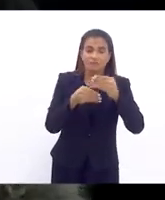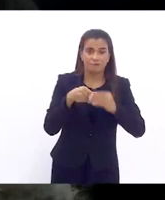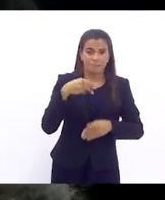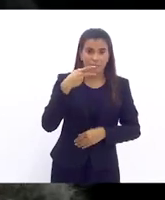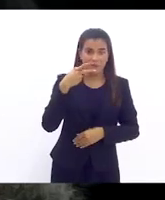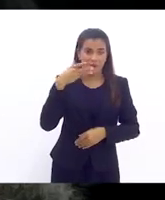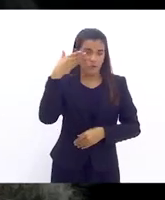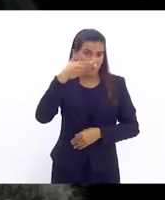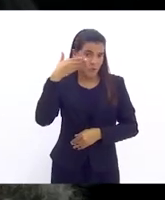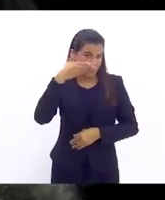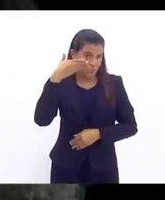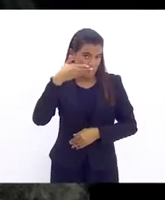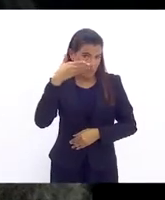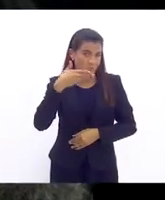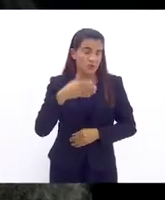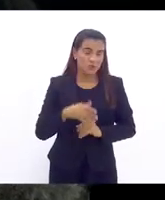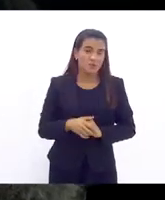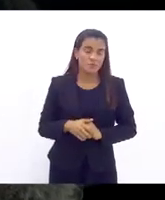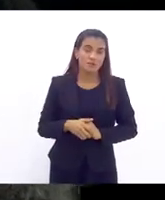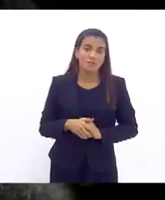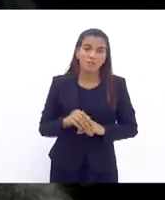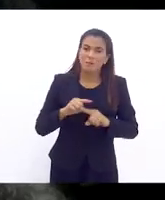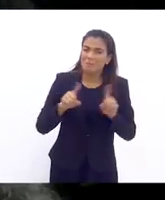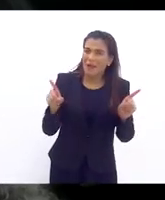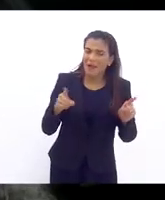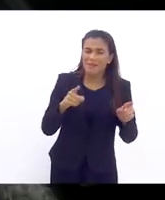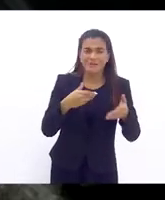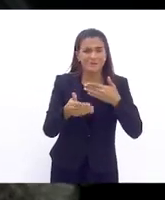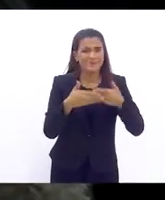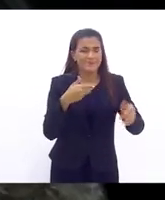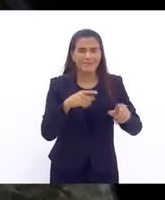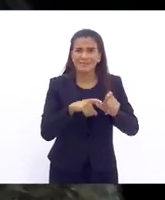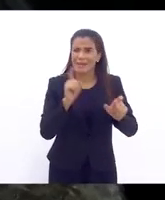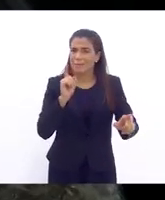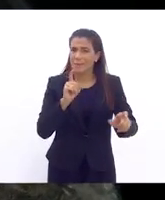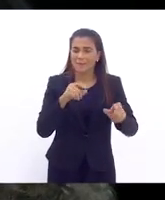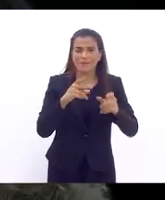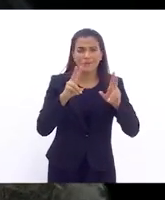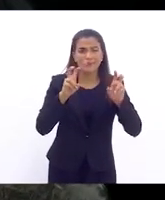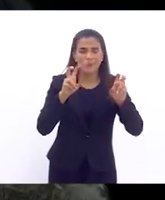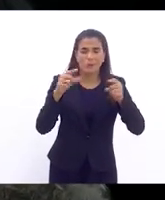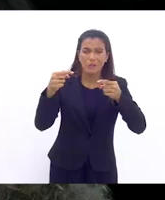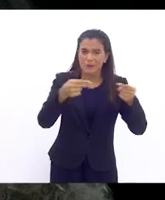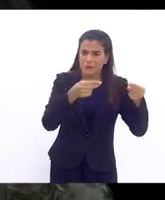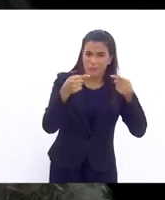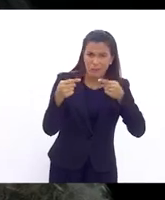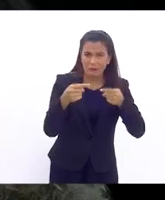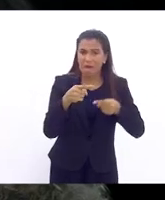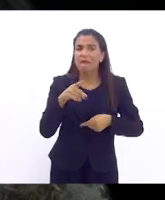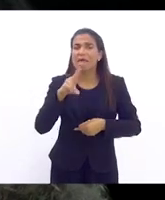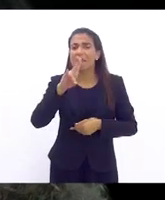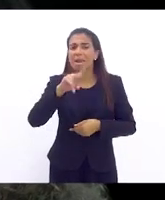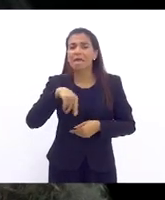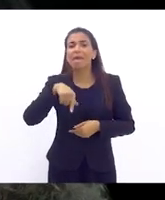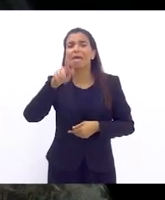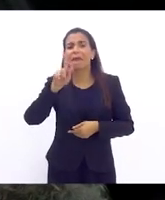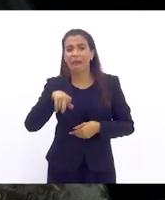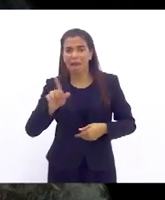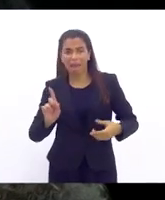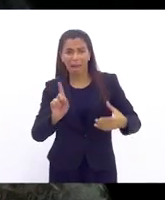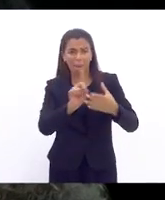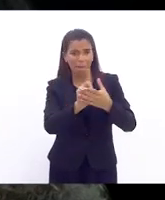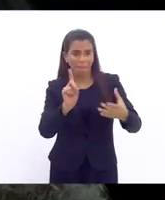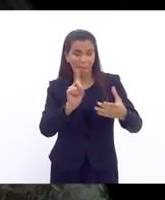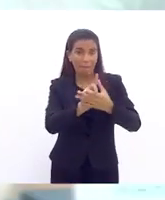agradeceu O que foi falado mas independente do que a gente estava discutindo aqui de da discussão de quem participa da Quem tem direito